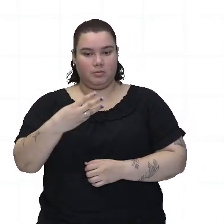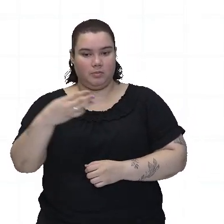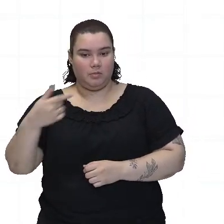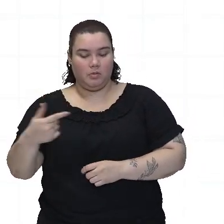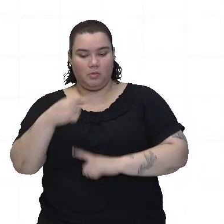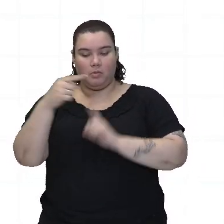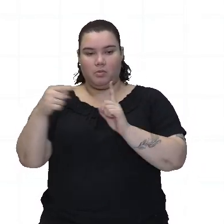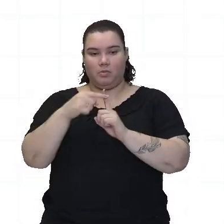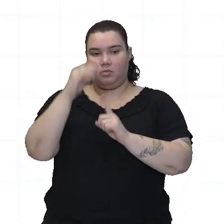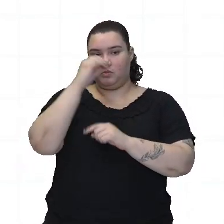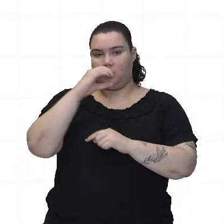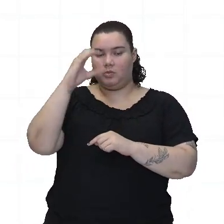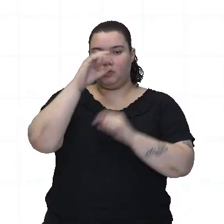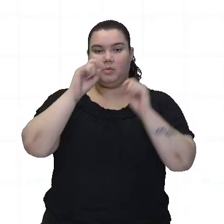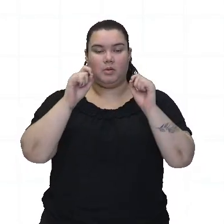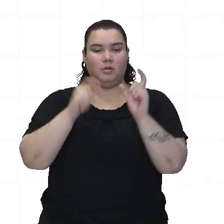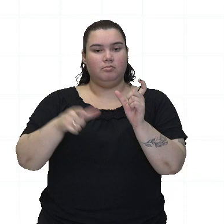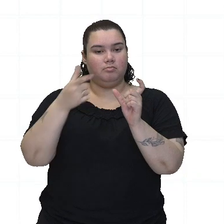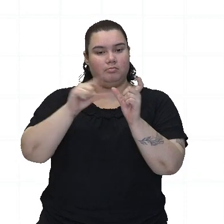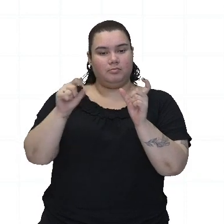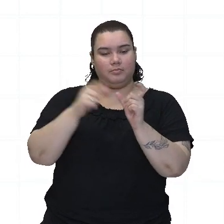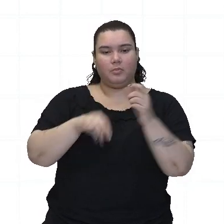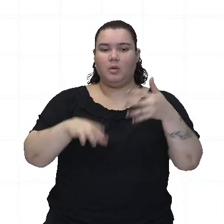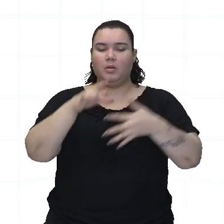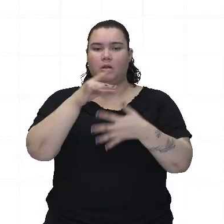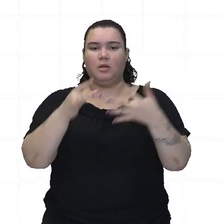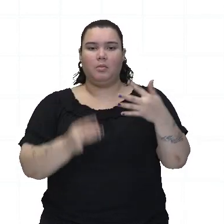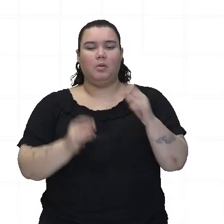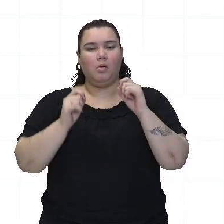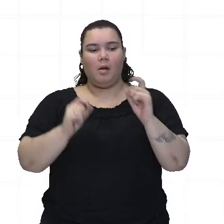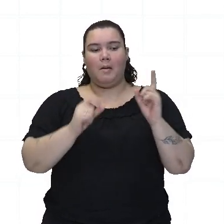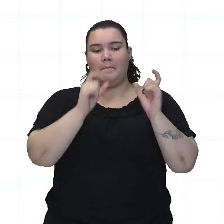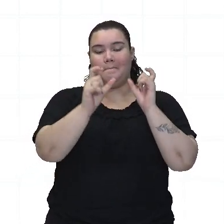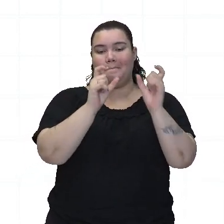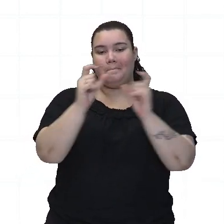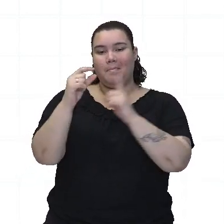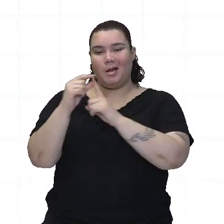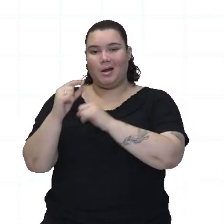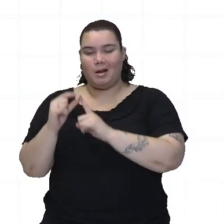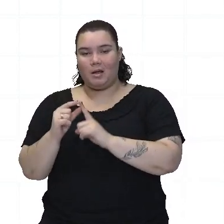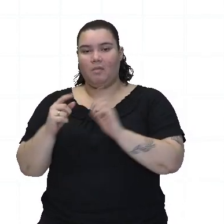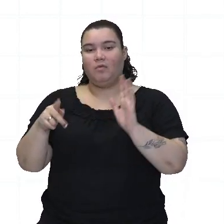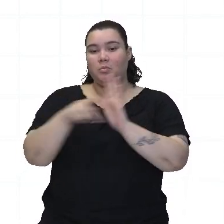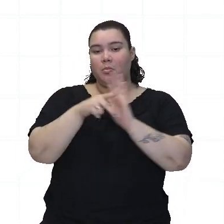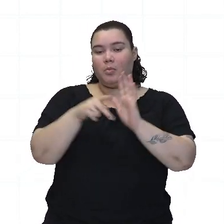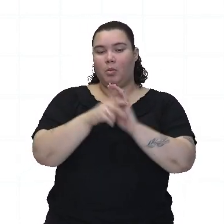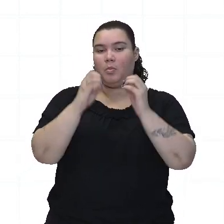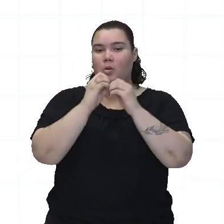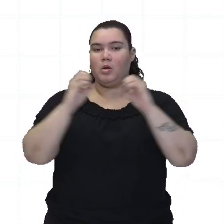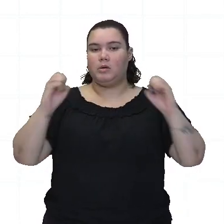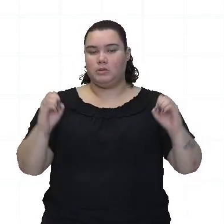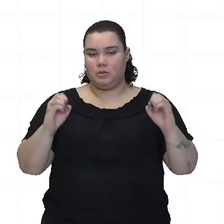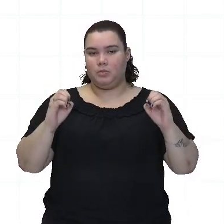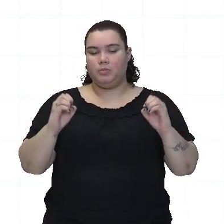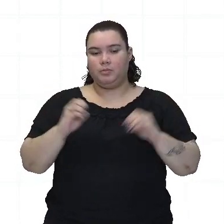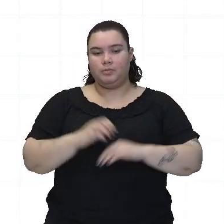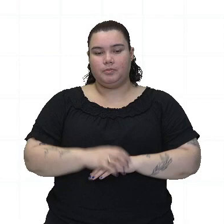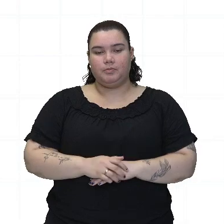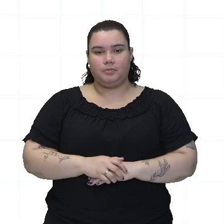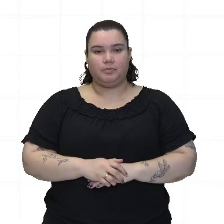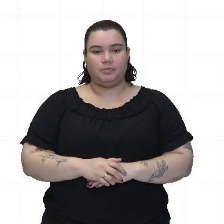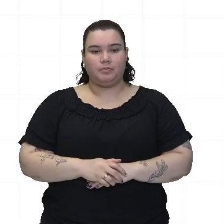conhecimento morfossintaxe e o nosso detalhamento ali, termos integrantes e acessórios da